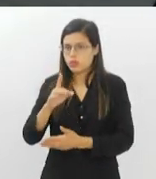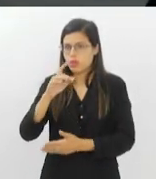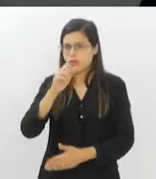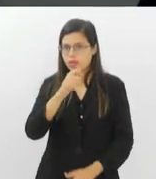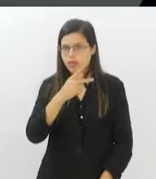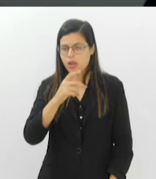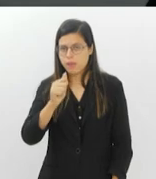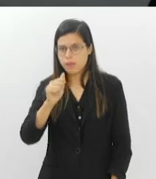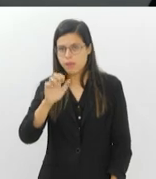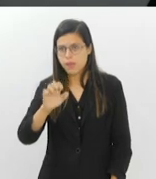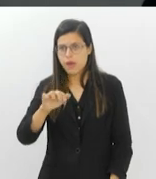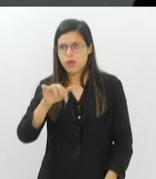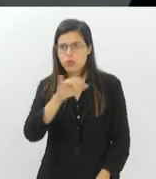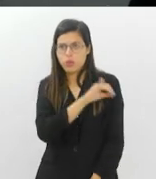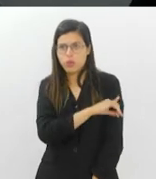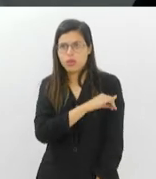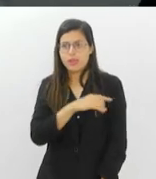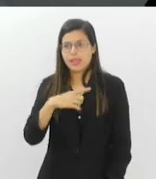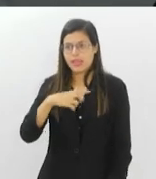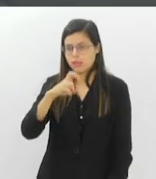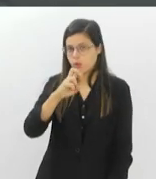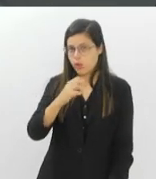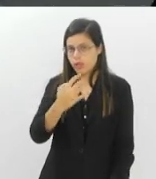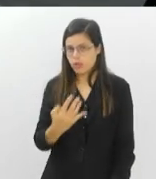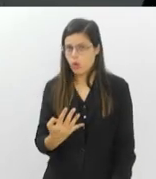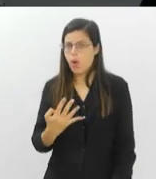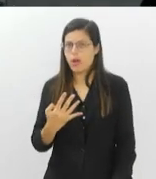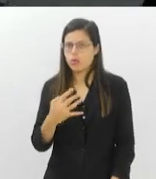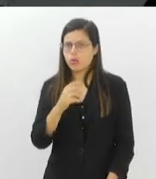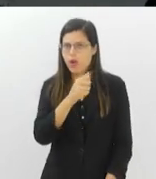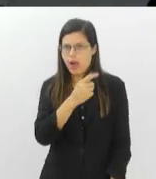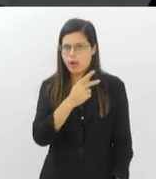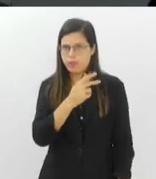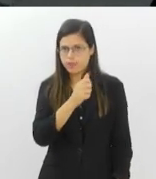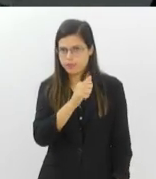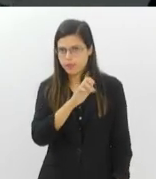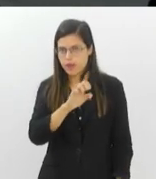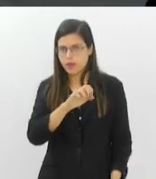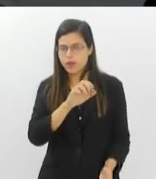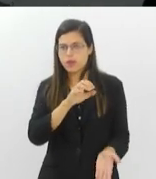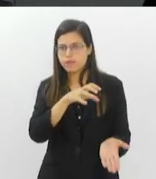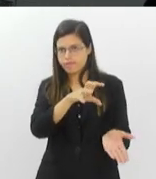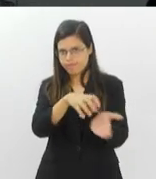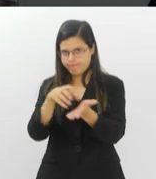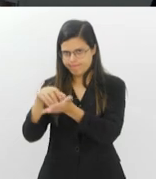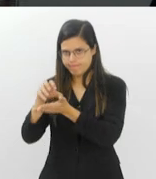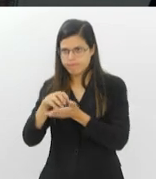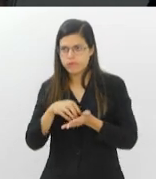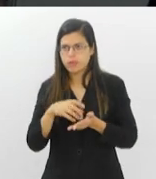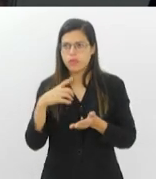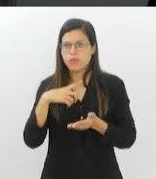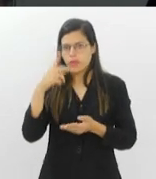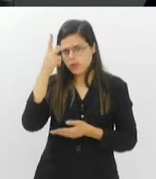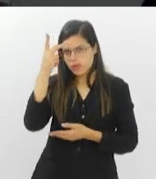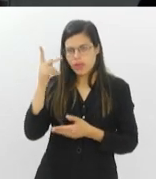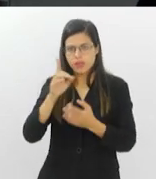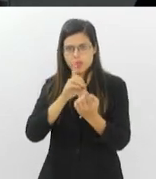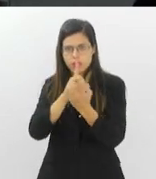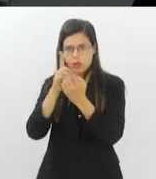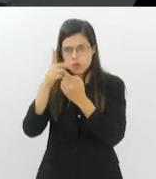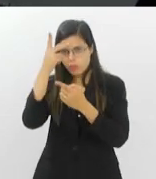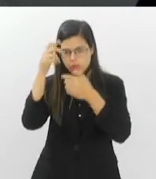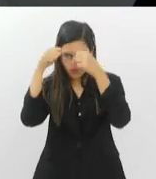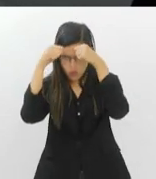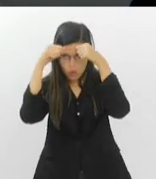Janeiro, mas nós temos 64 APAEs pelo estado inteiro. Então, nós temos atendimento a pessoas com deficiência intelectual e múltipla e autismo.